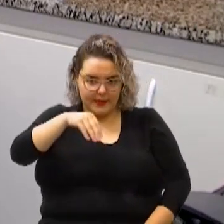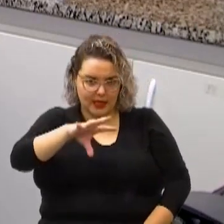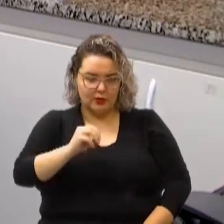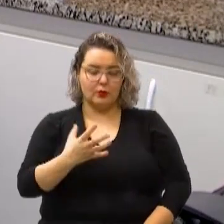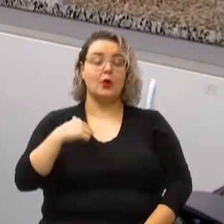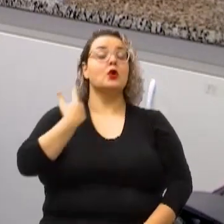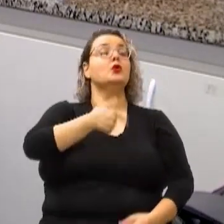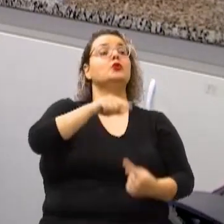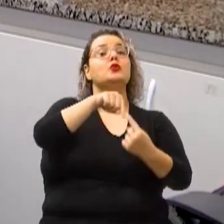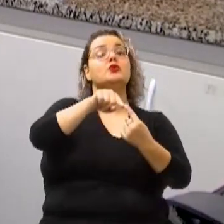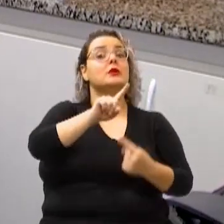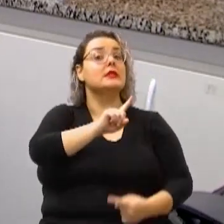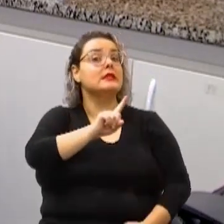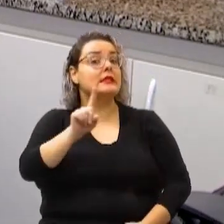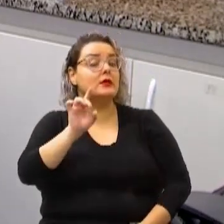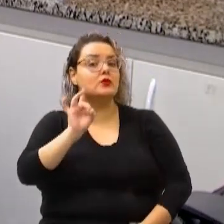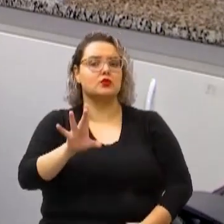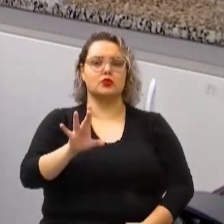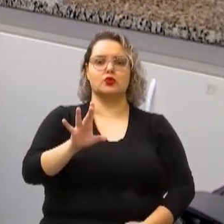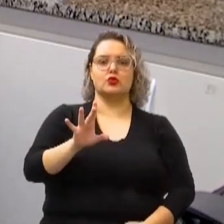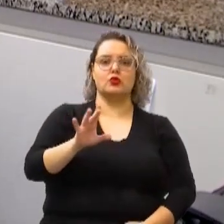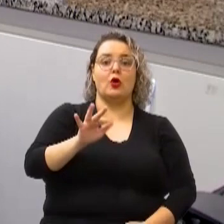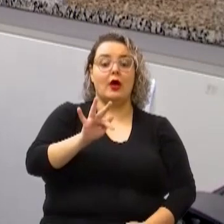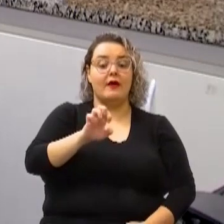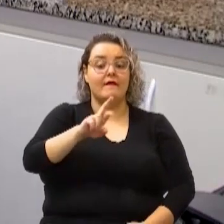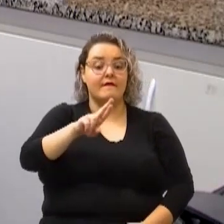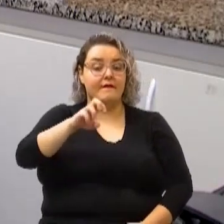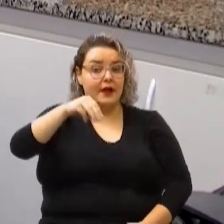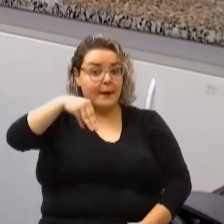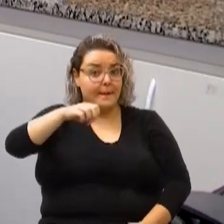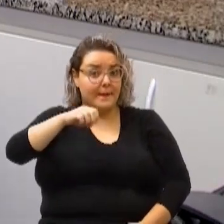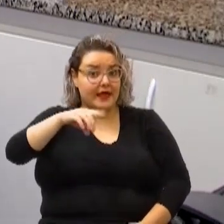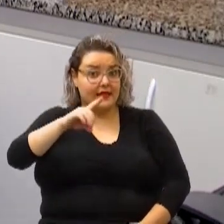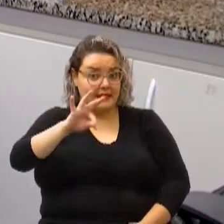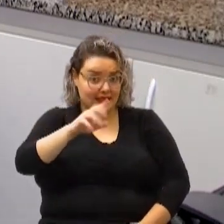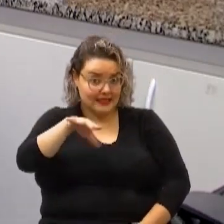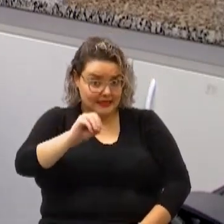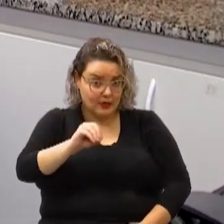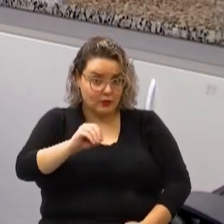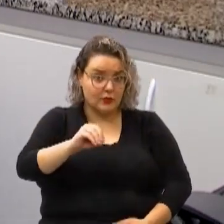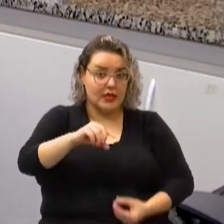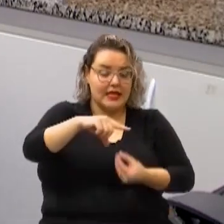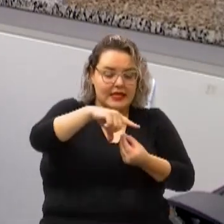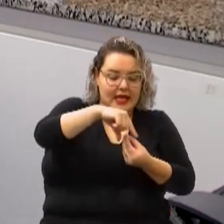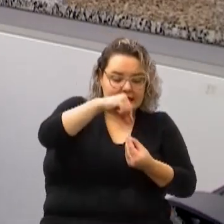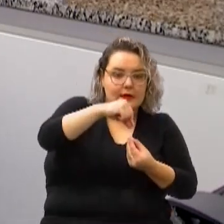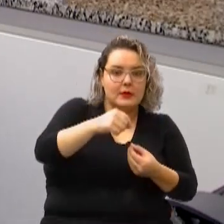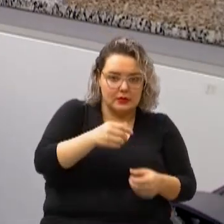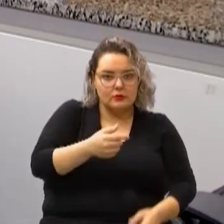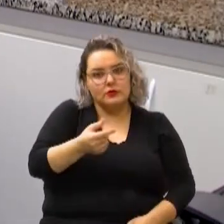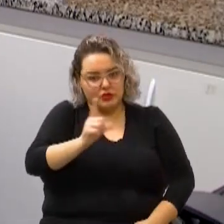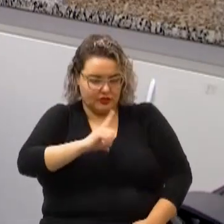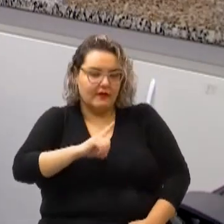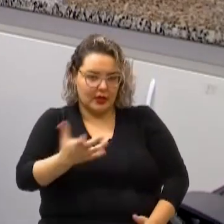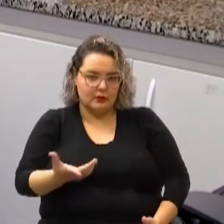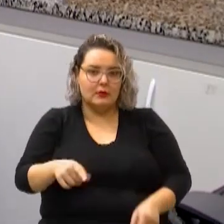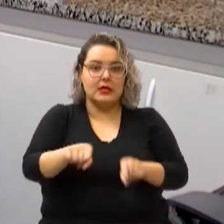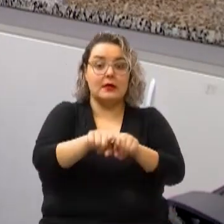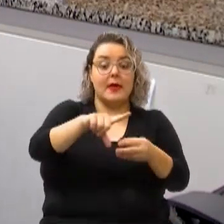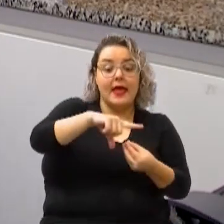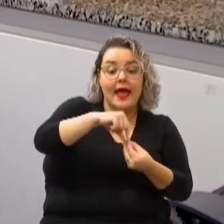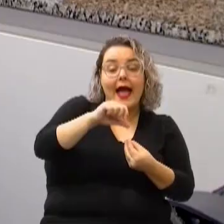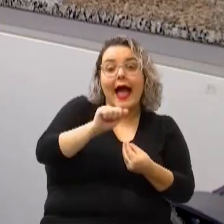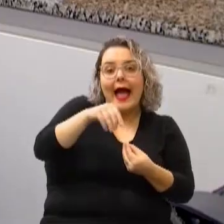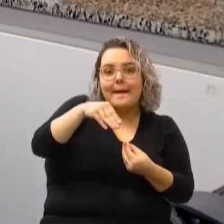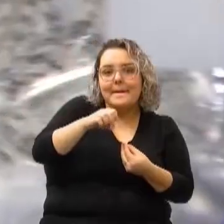nosso objetivo foi analisar não somente o nível de fermentação no qual essas amêndoas passaram, mas também se tratavam de